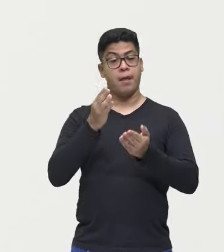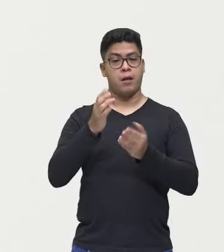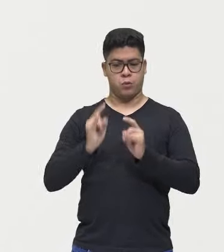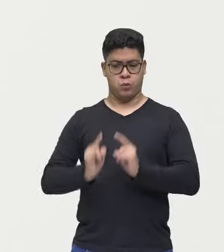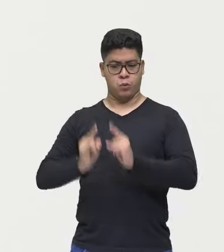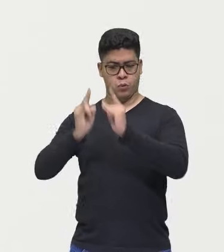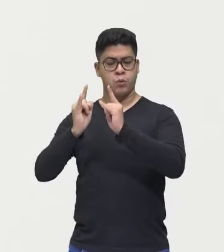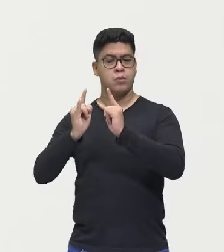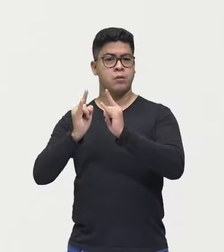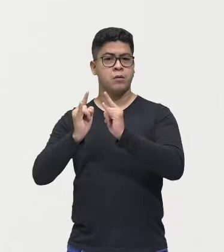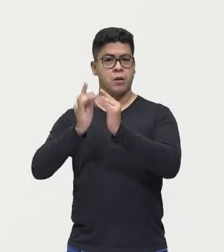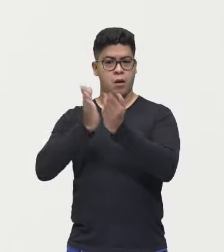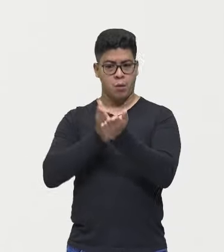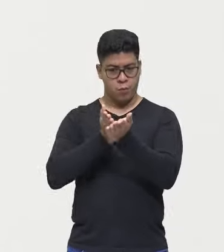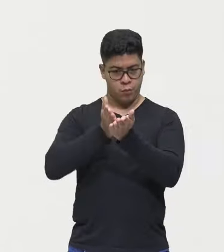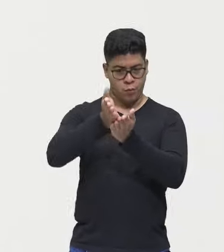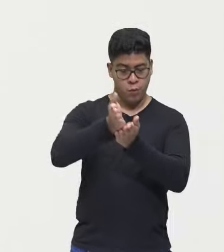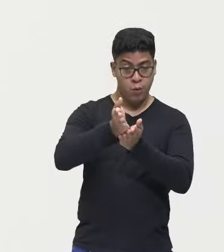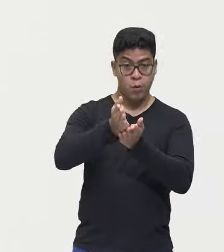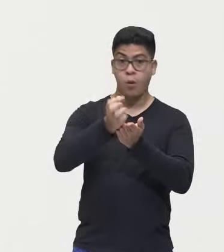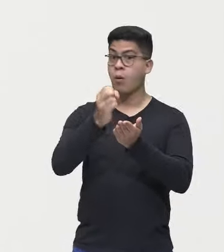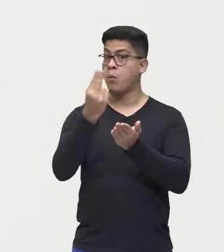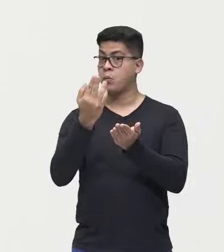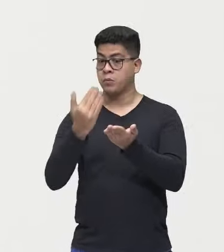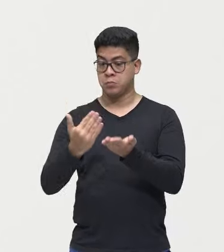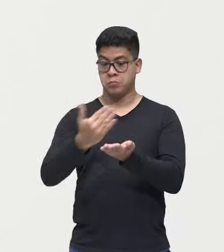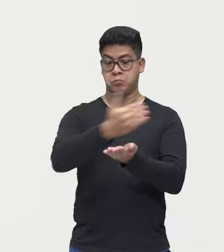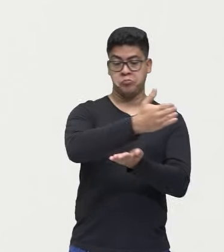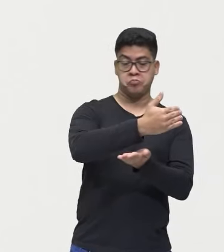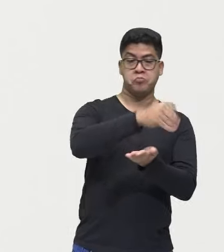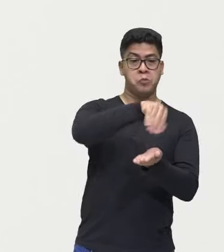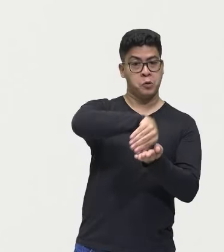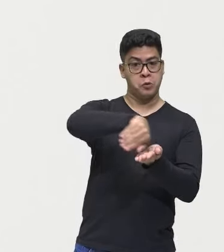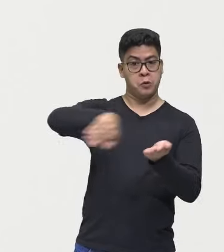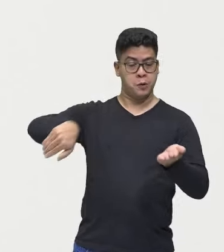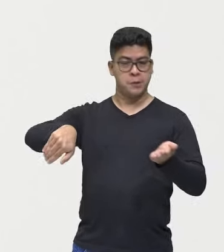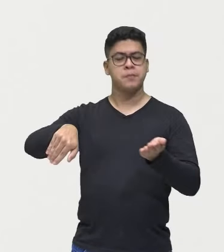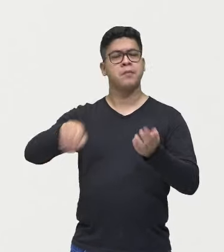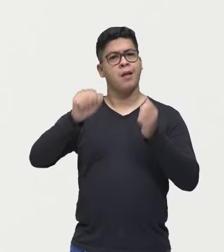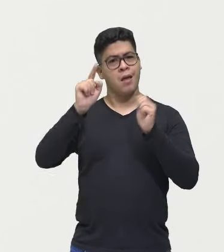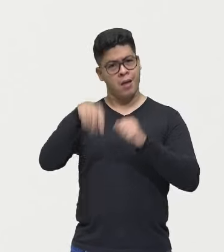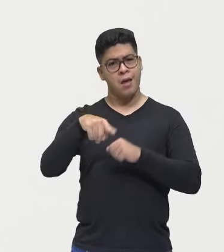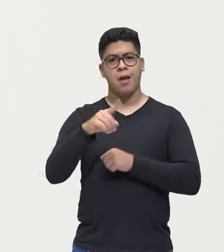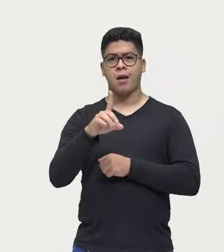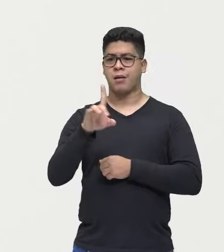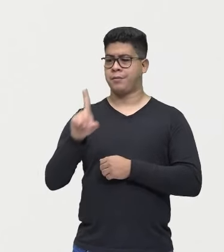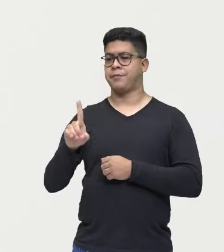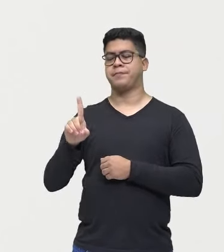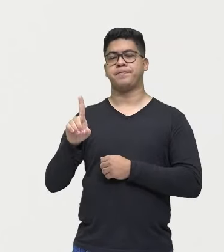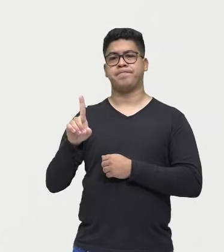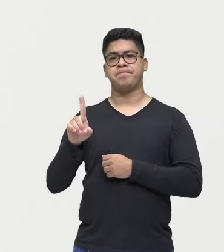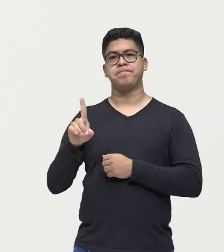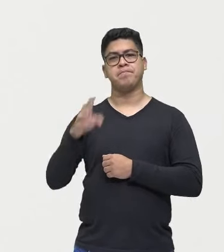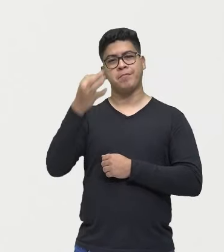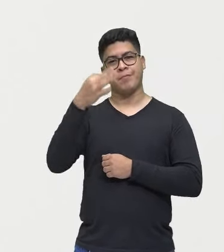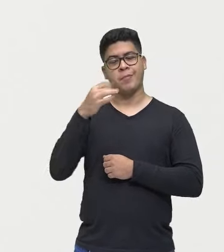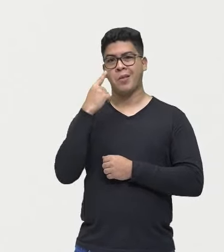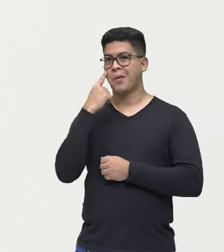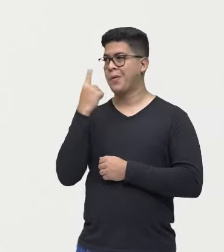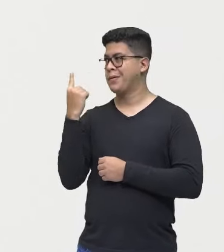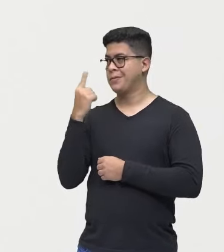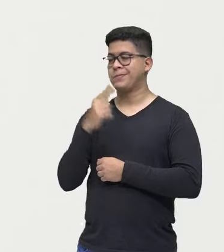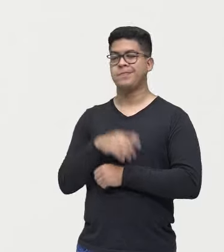horizontal, certo? Então, pelo desenho já dá para a gente saber que realmente é a letra D. Prosseguindo, vamos